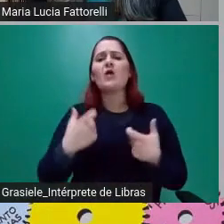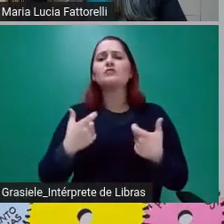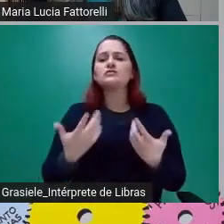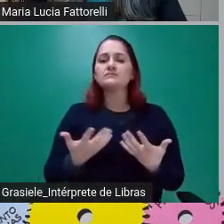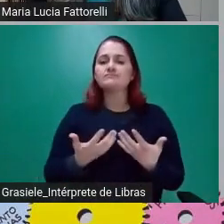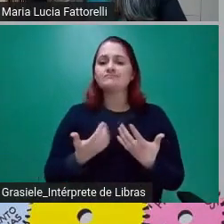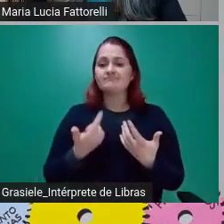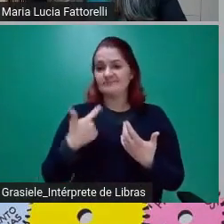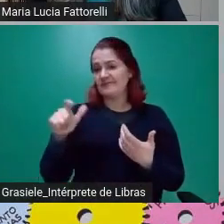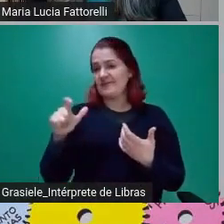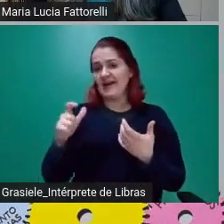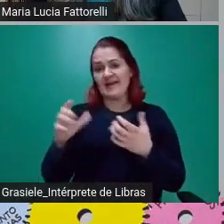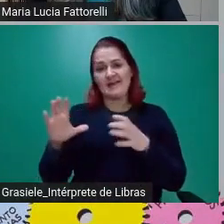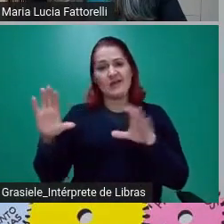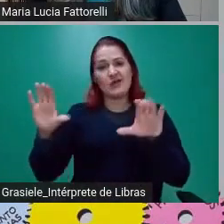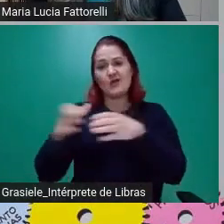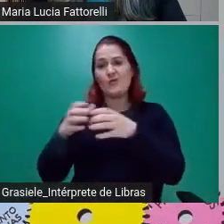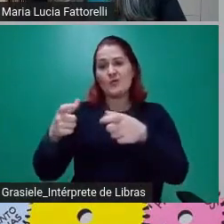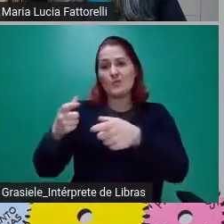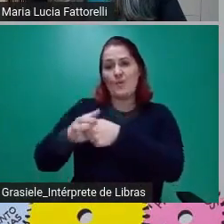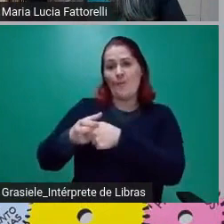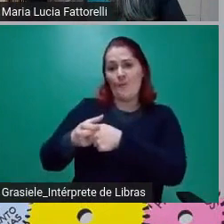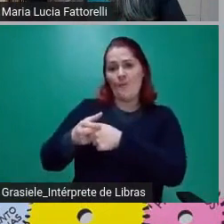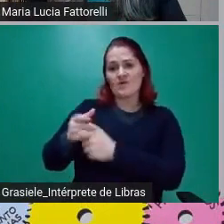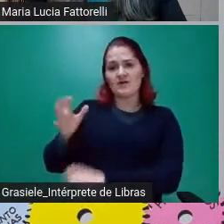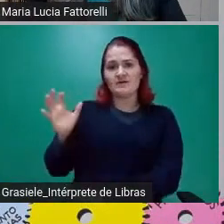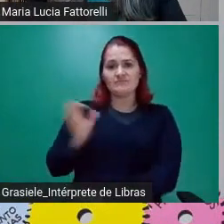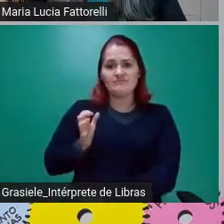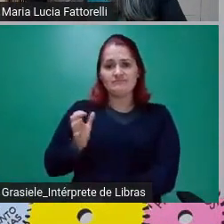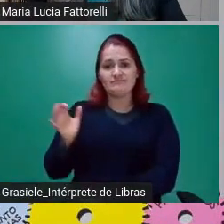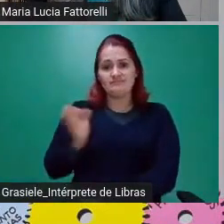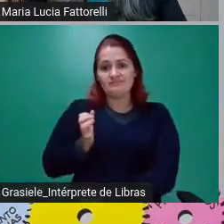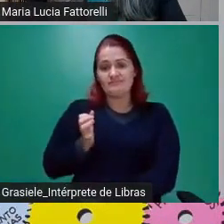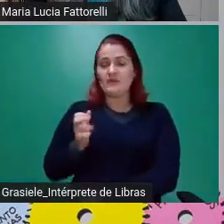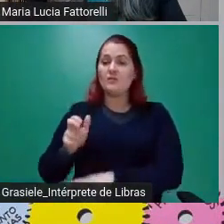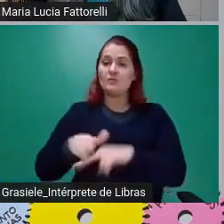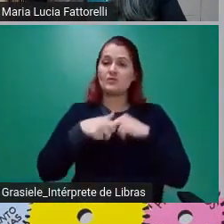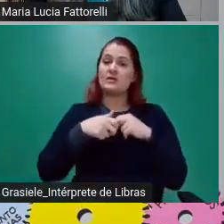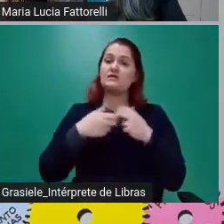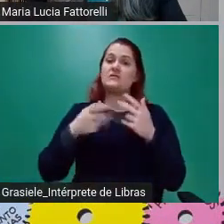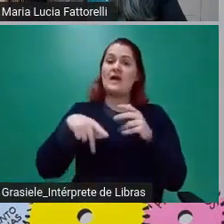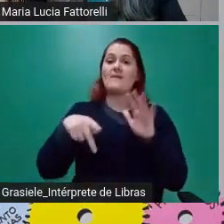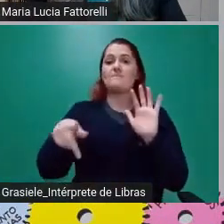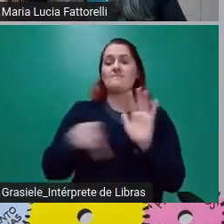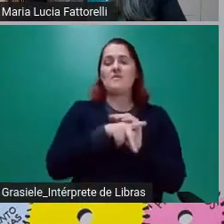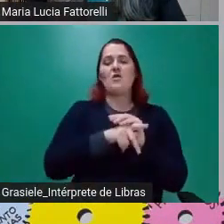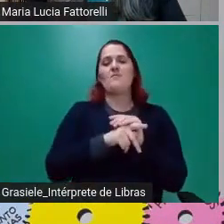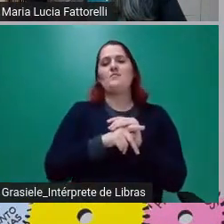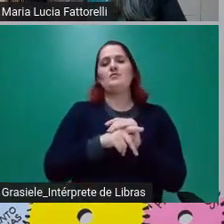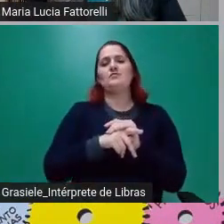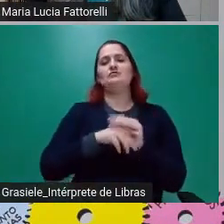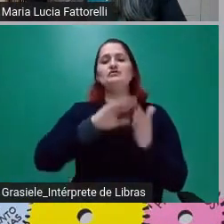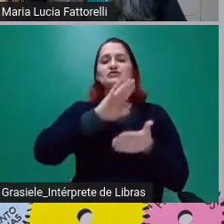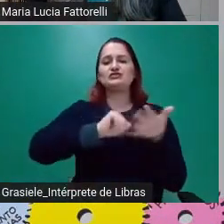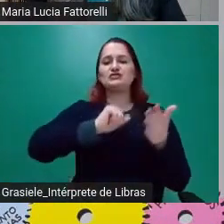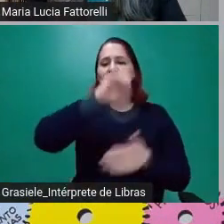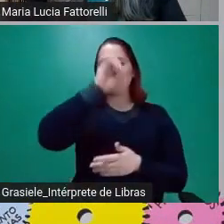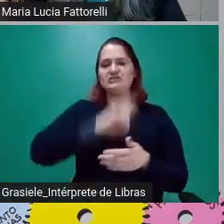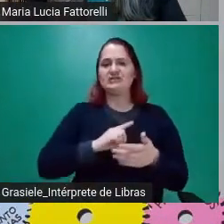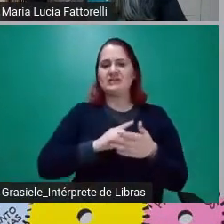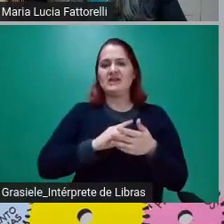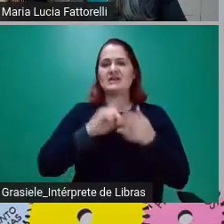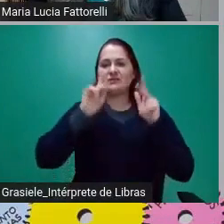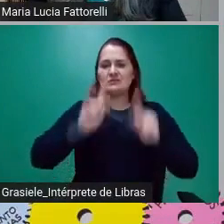Vai para a mão de poucos. Esse é um processo de expropriar o nosso trabalho, né? De retirar nosso direito para poder